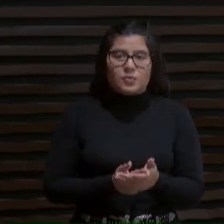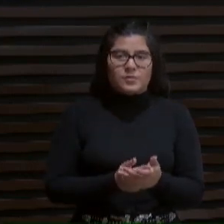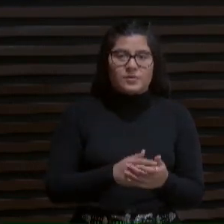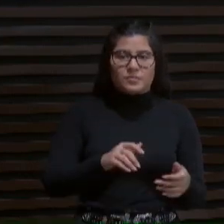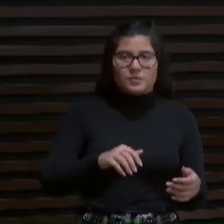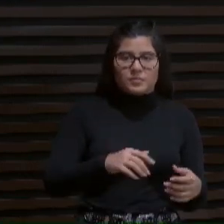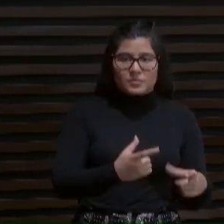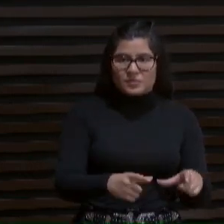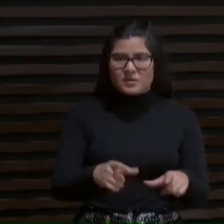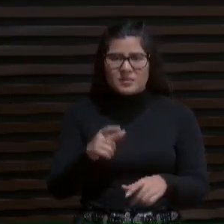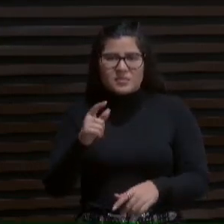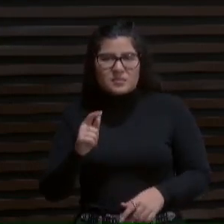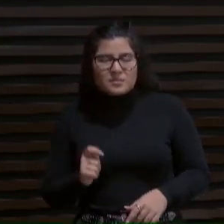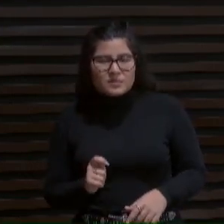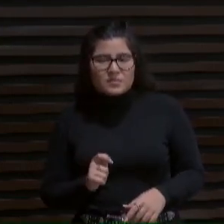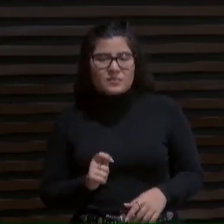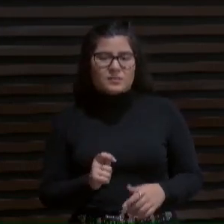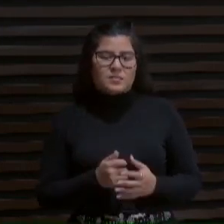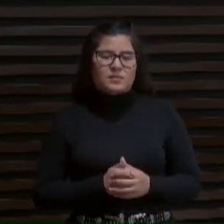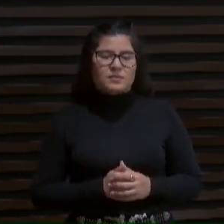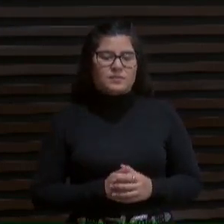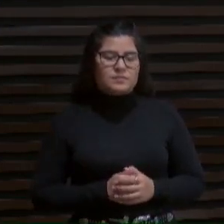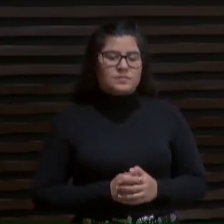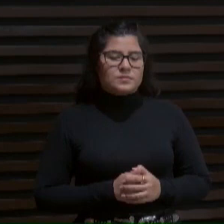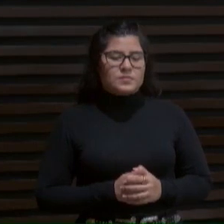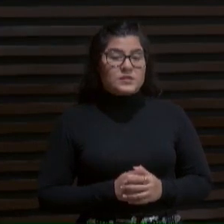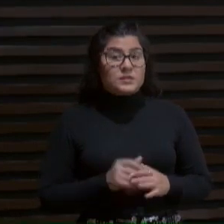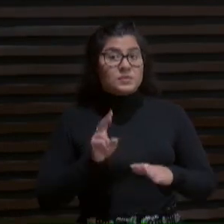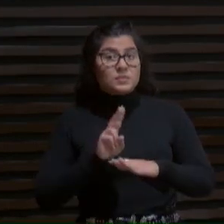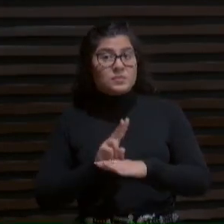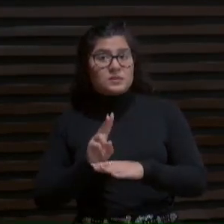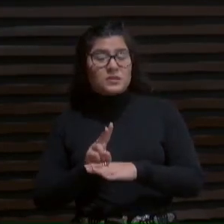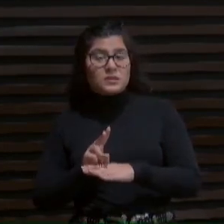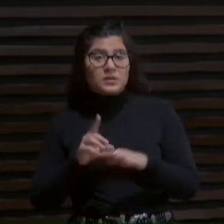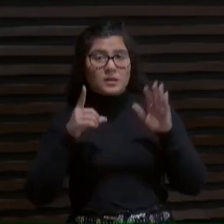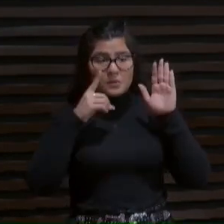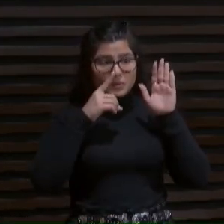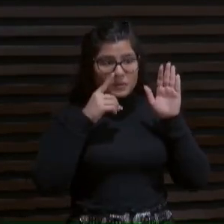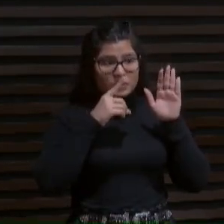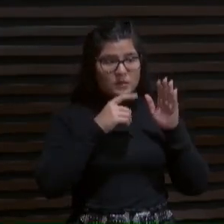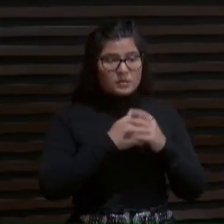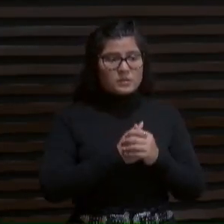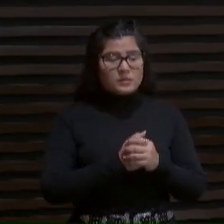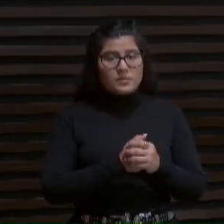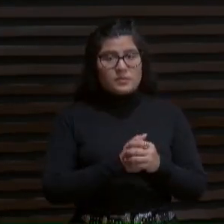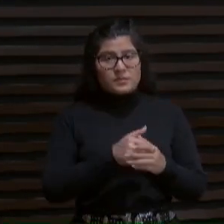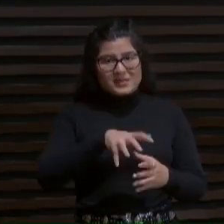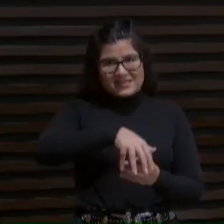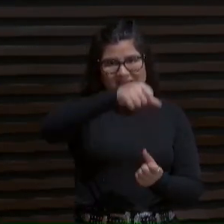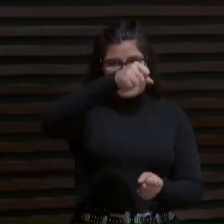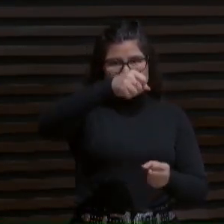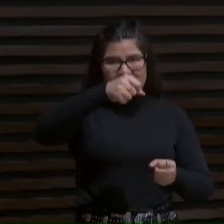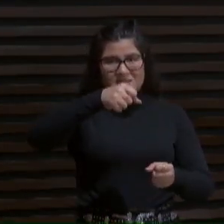em Anatote, ali na Judéia. E ele é muito cuidadoso para que as escrituras fossem bem guardadas por conta